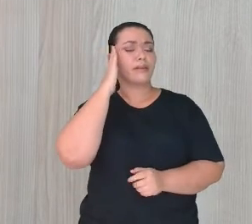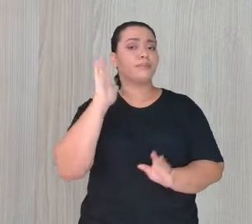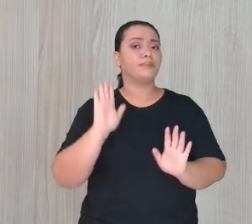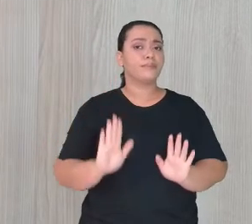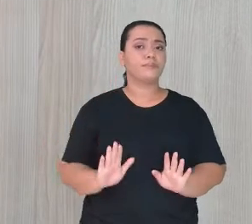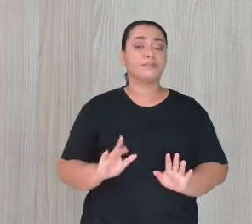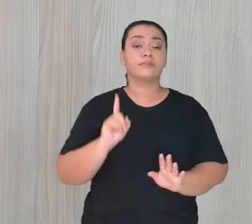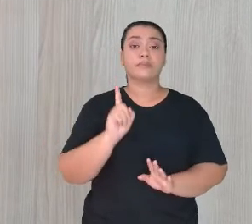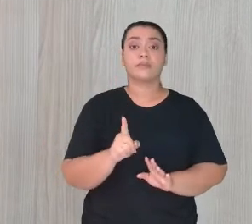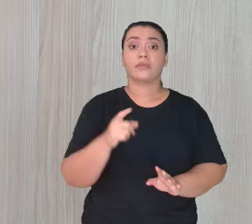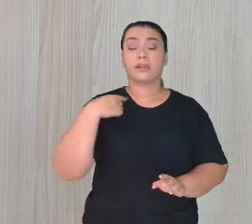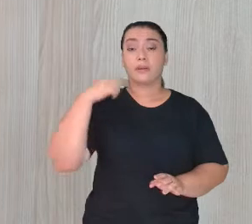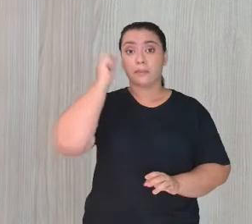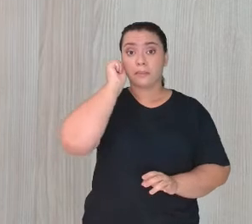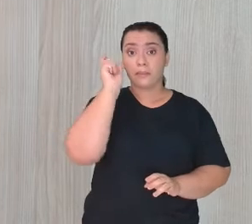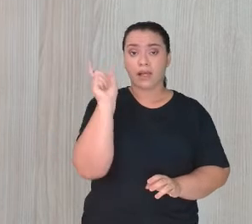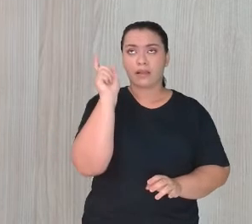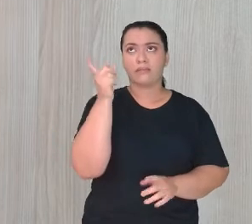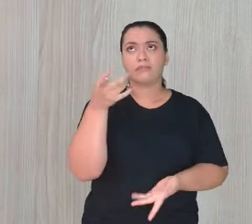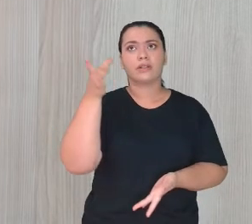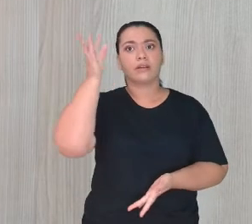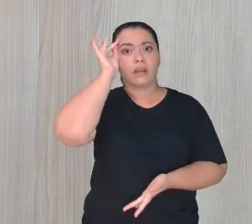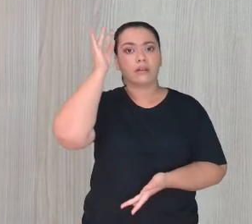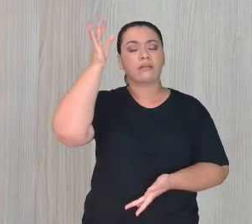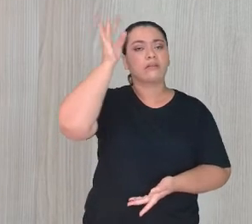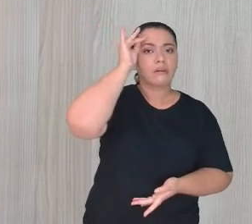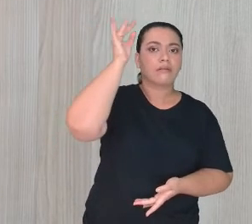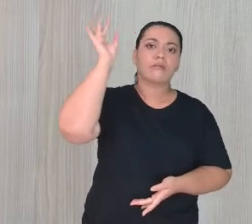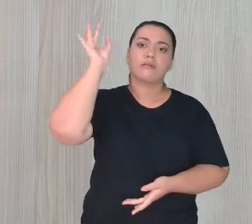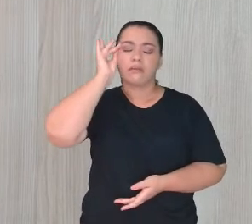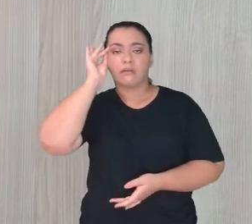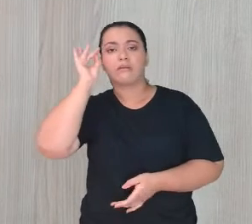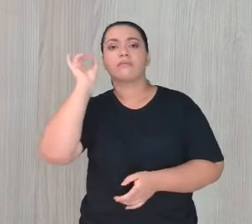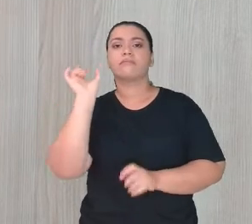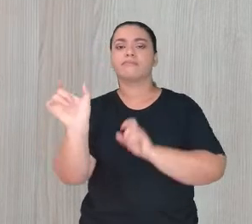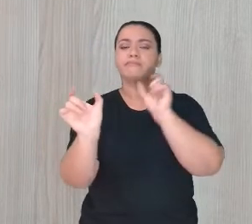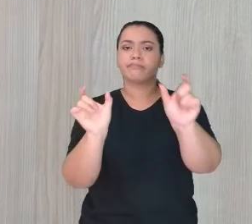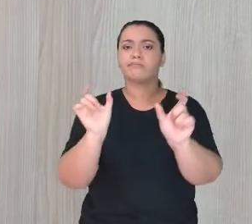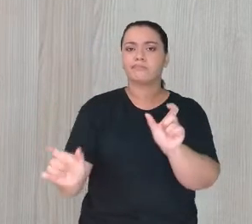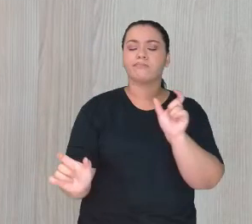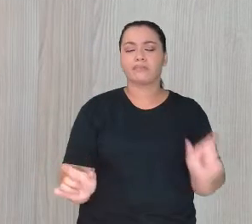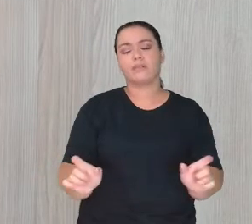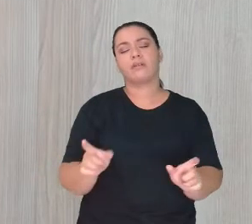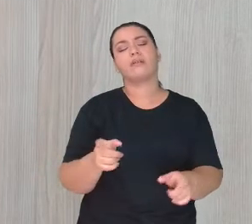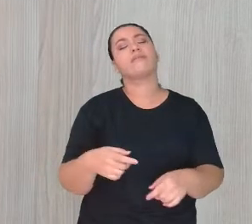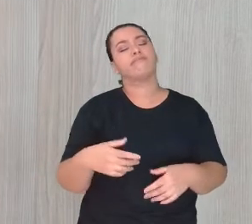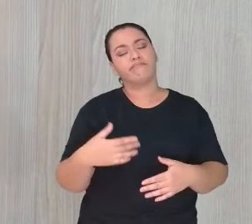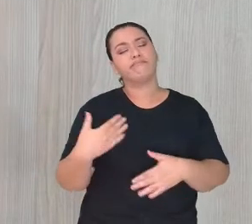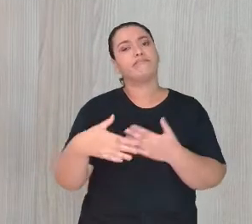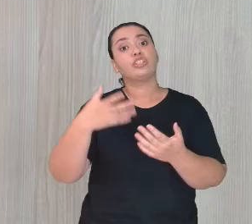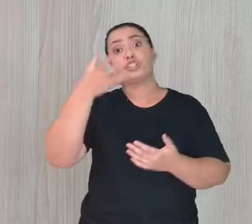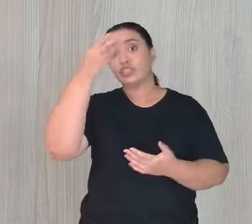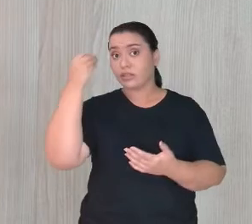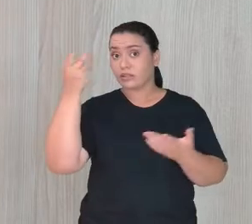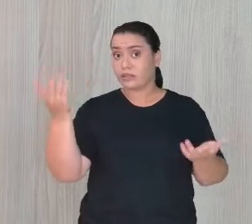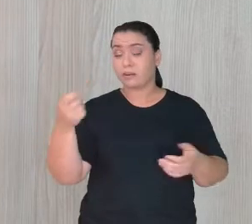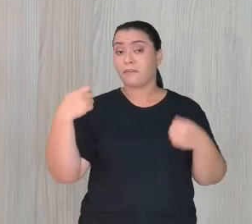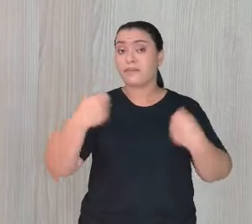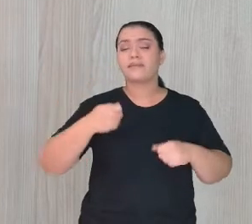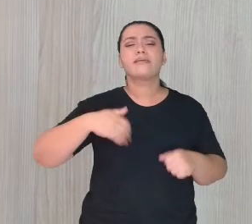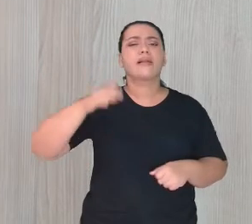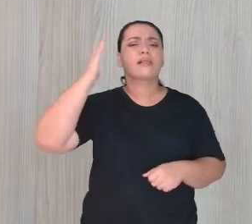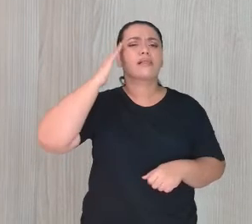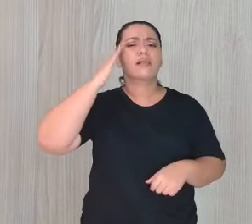que essa ideia de estar decorando as fórmulas, tá? Você acaba esquecendo. Então, quando você entende de